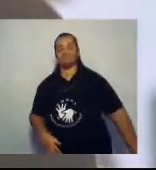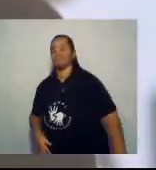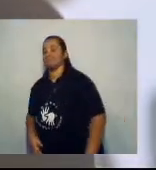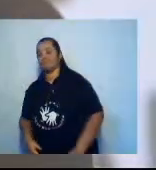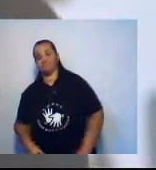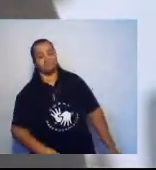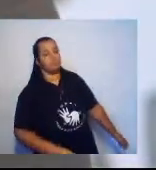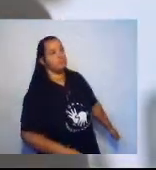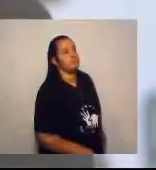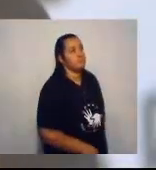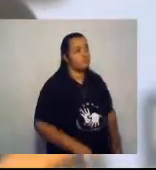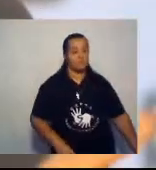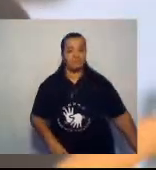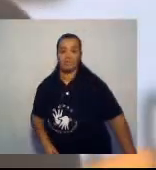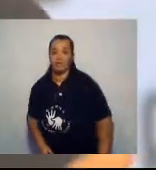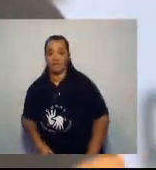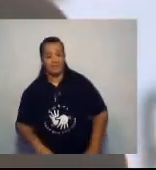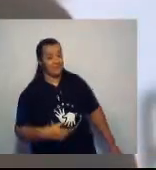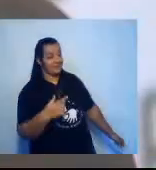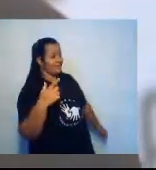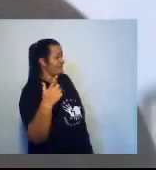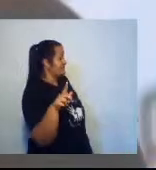perdida.